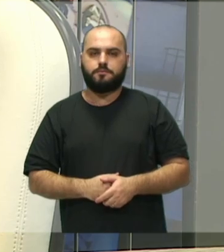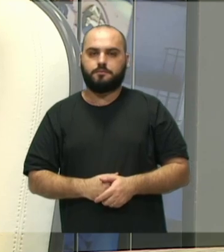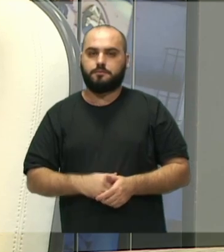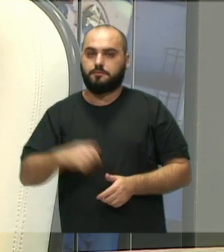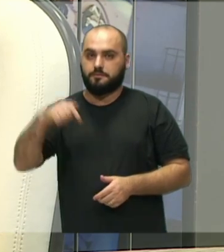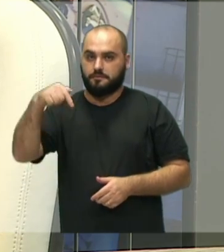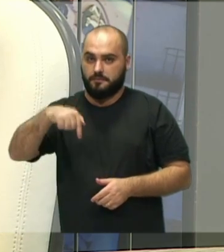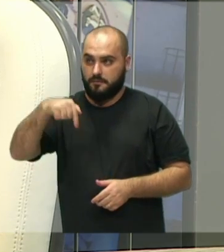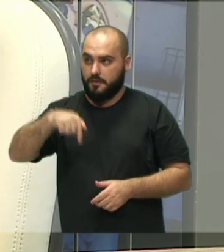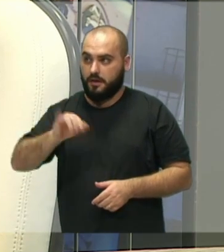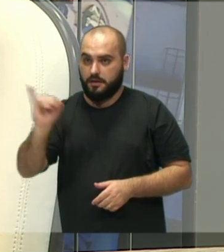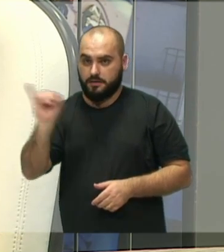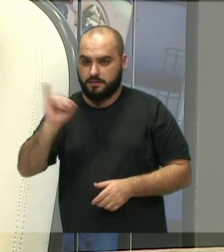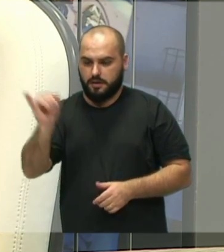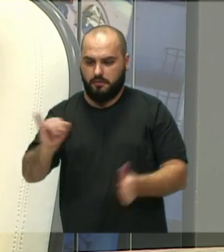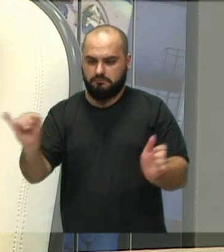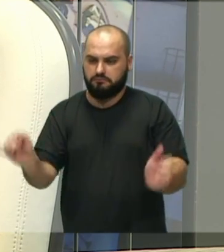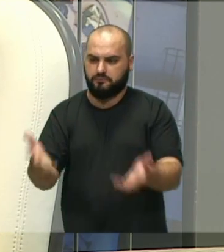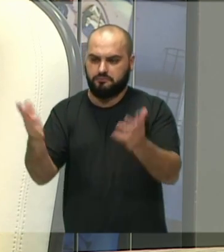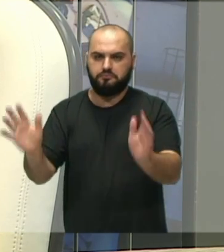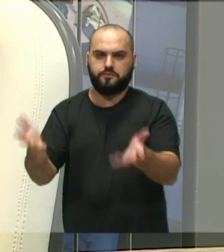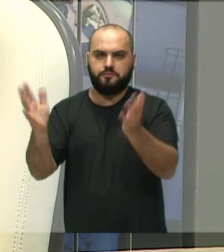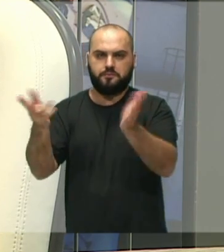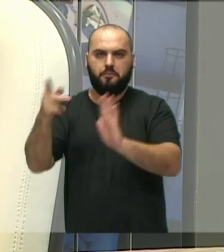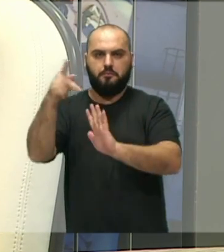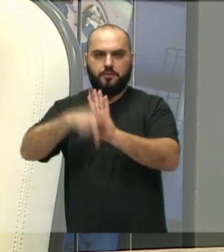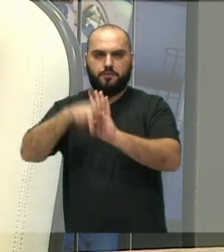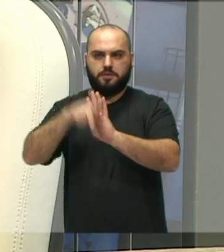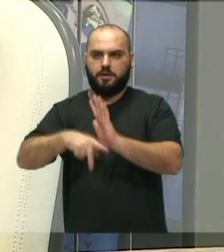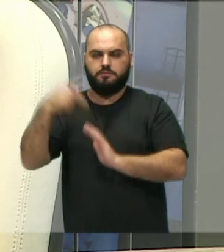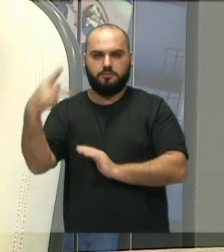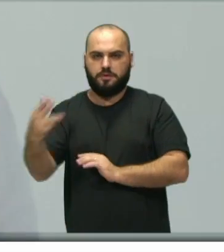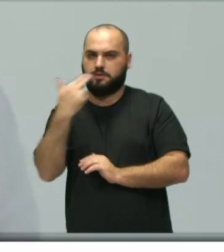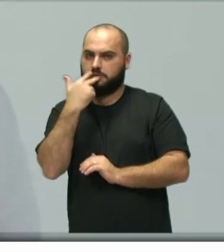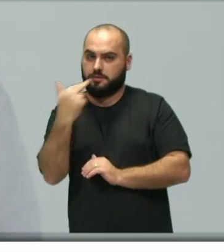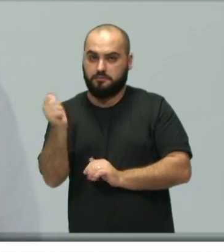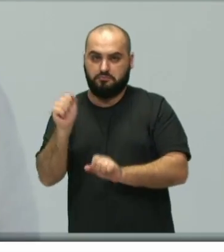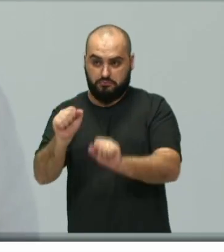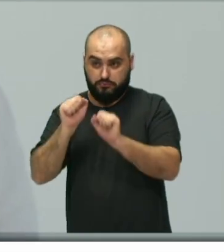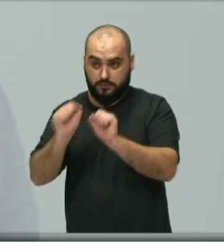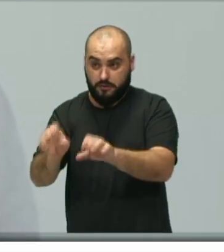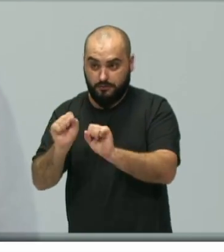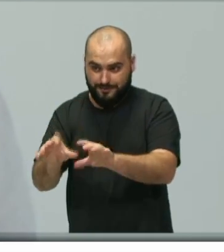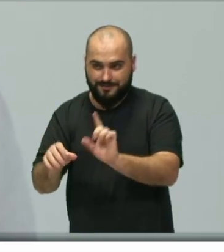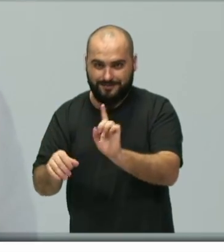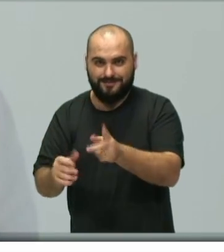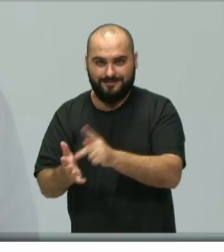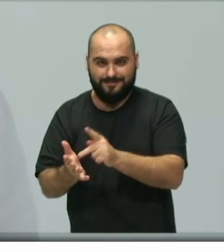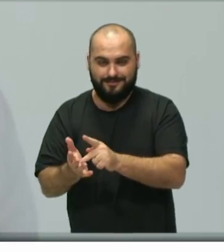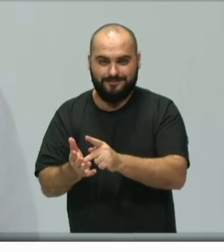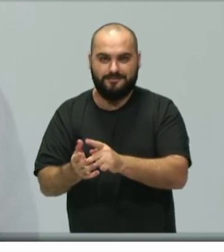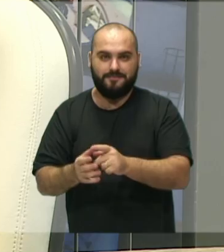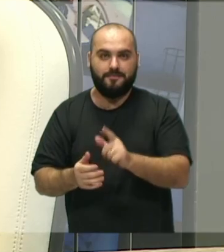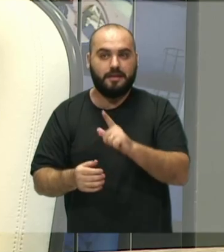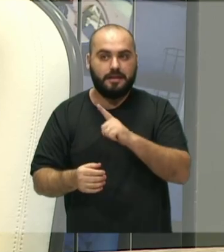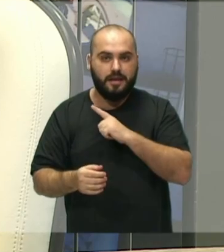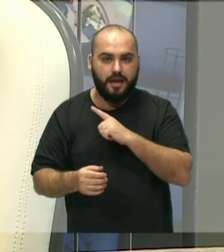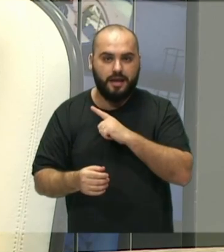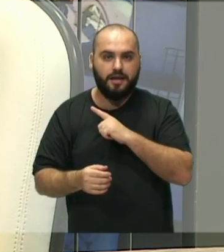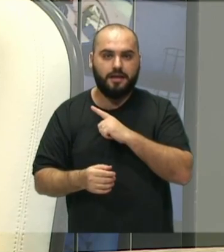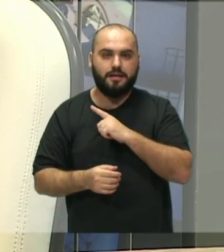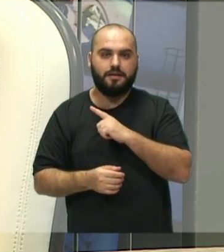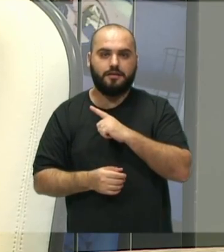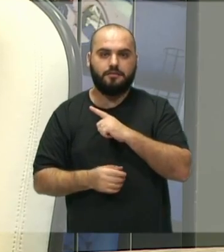é próximo nesse tipo de projeto inovador na educação, tanto tem